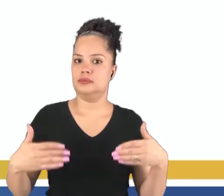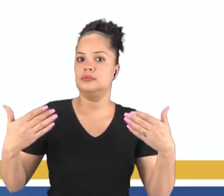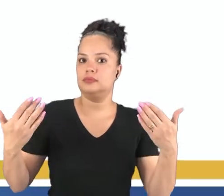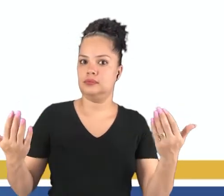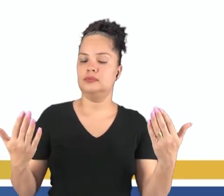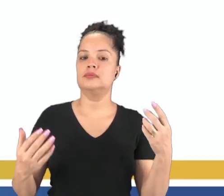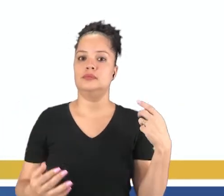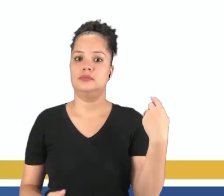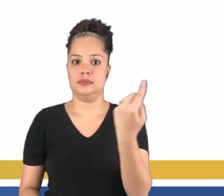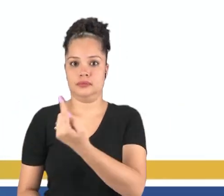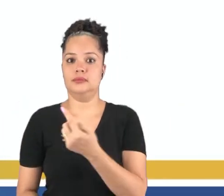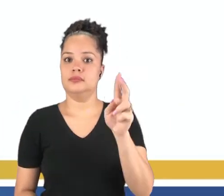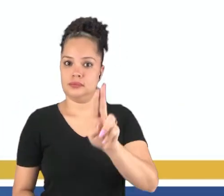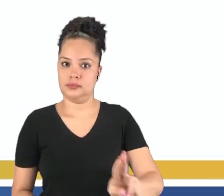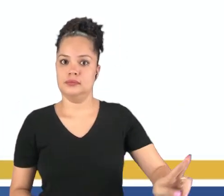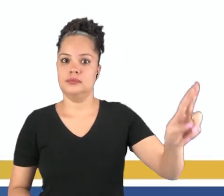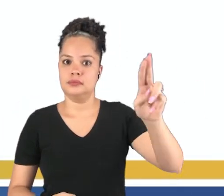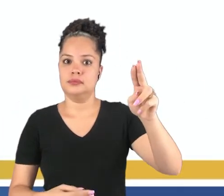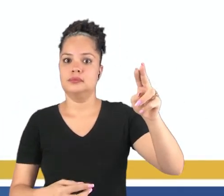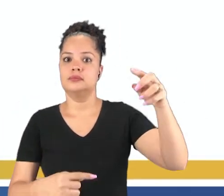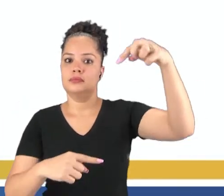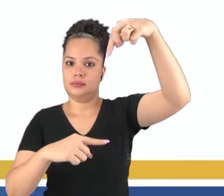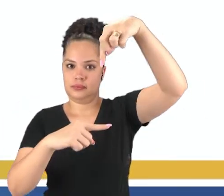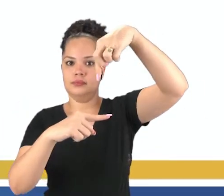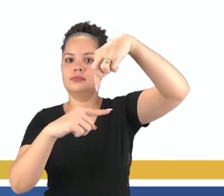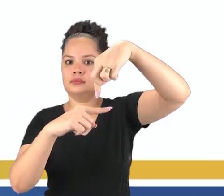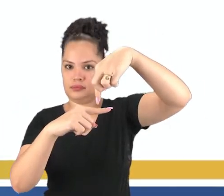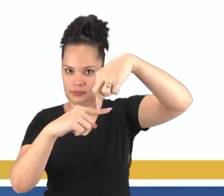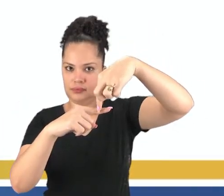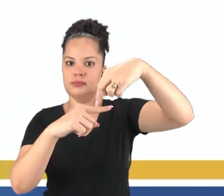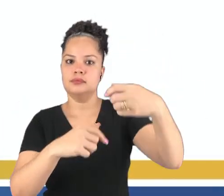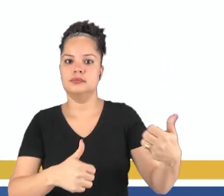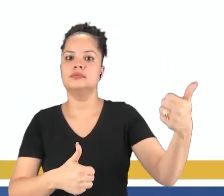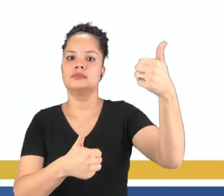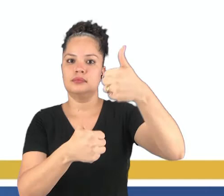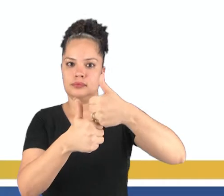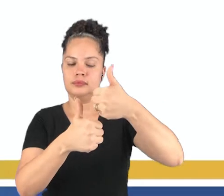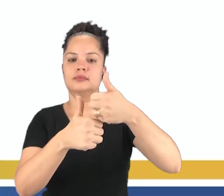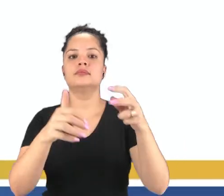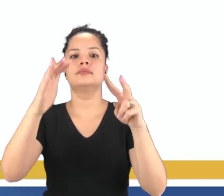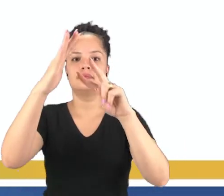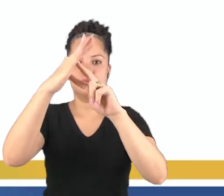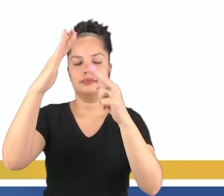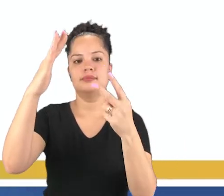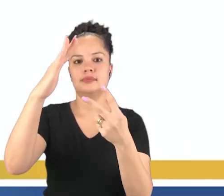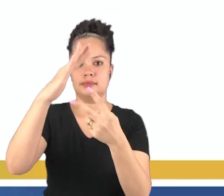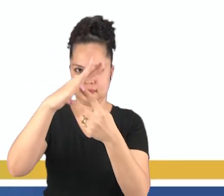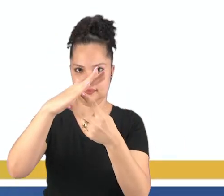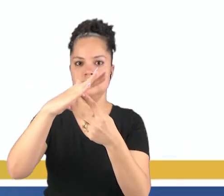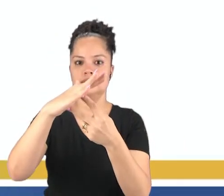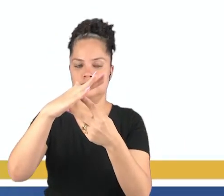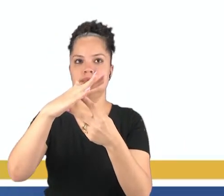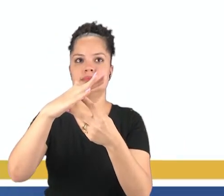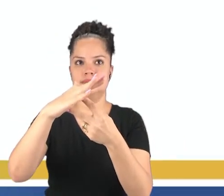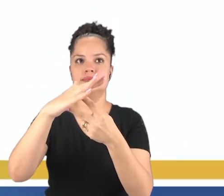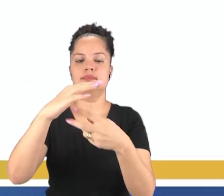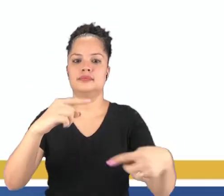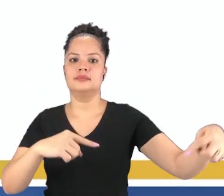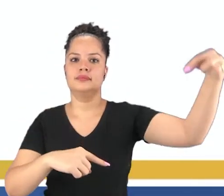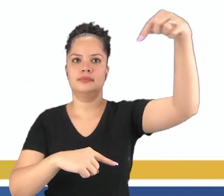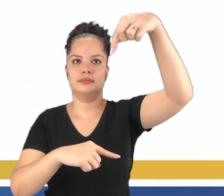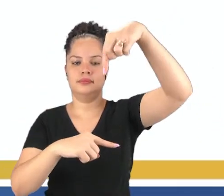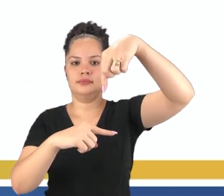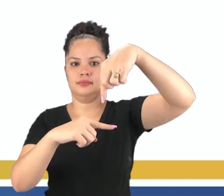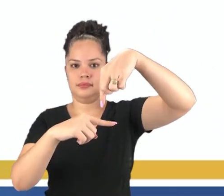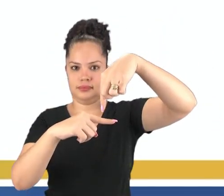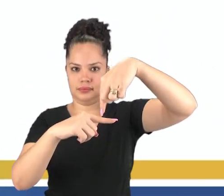Nós utilizamos esse T de cabeça para baixo, né? Para indicar exatamente essa perpendicularidade, ou seja,